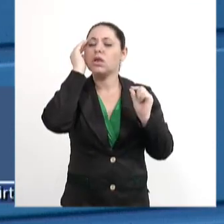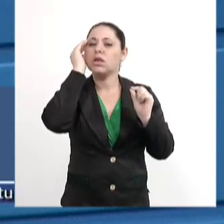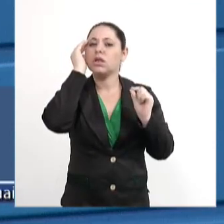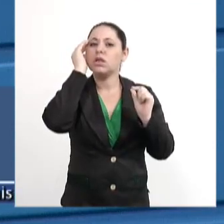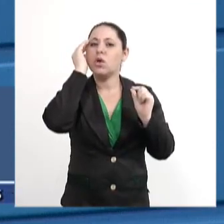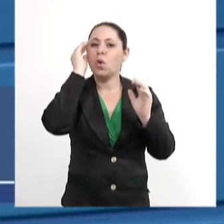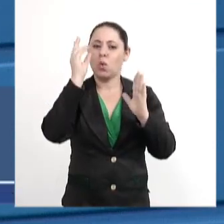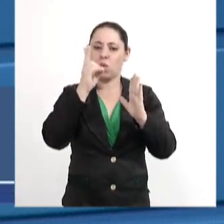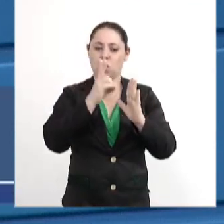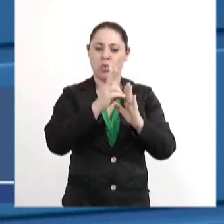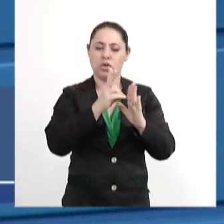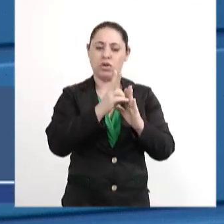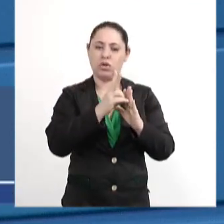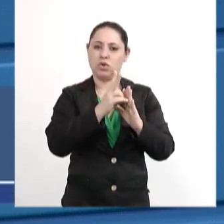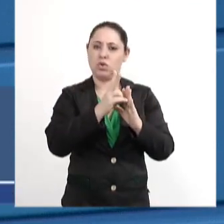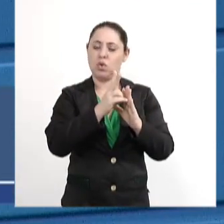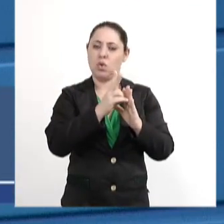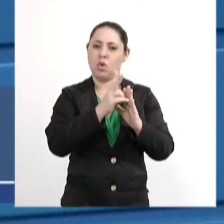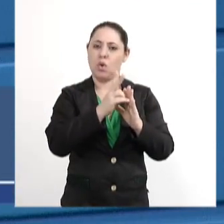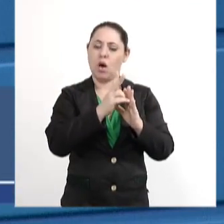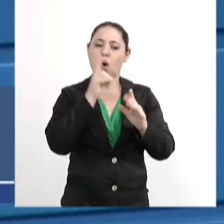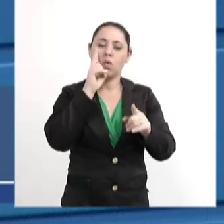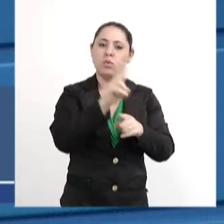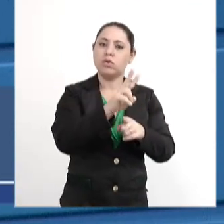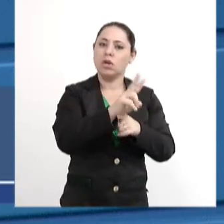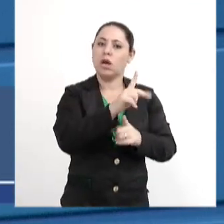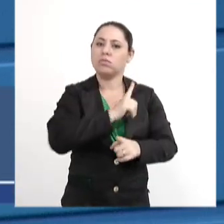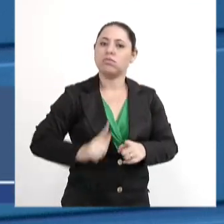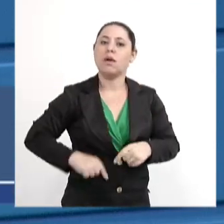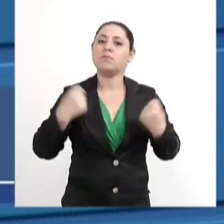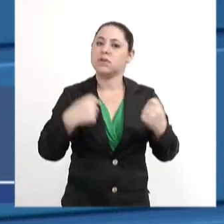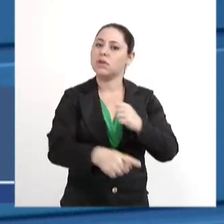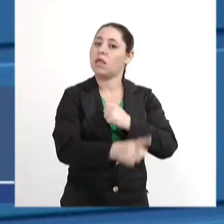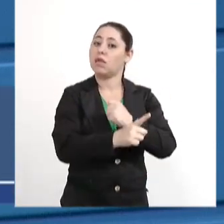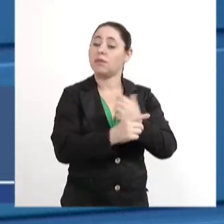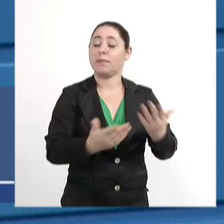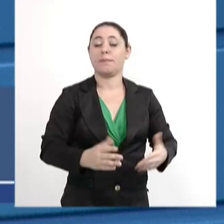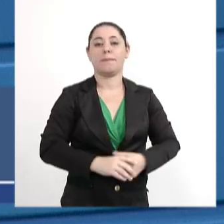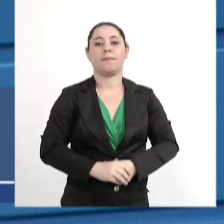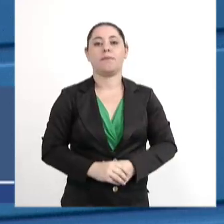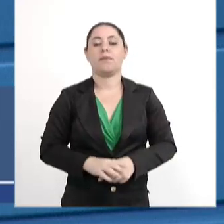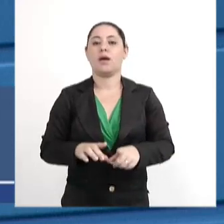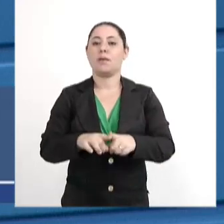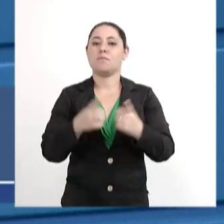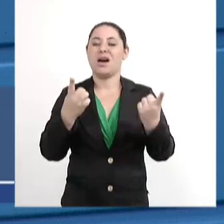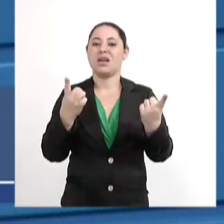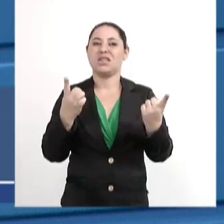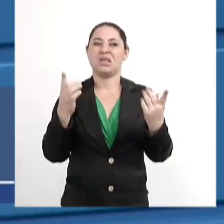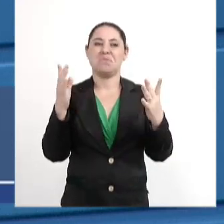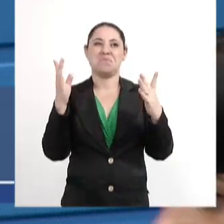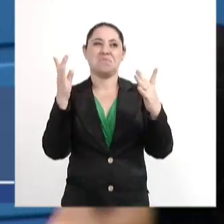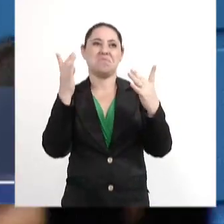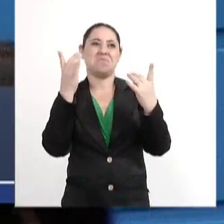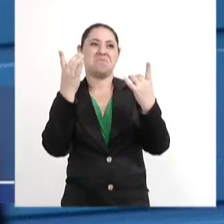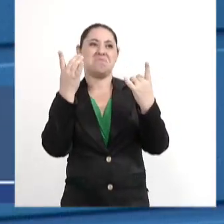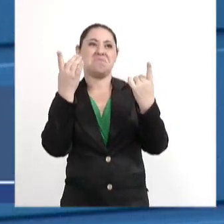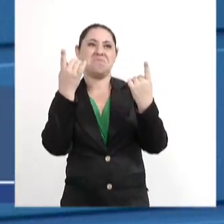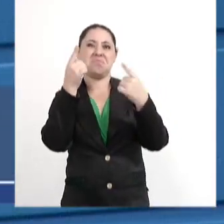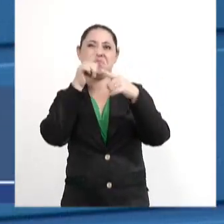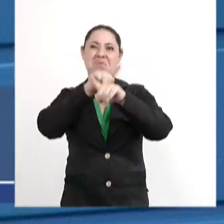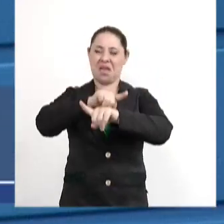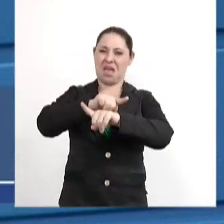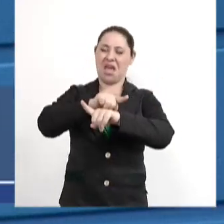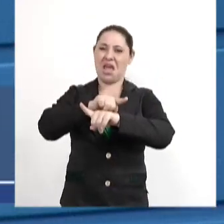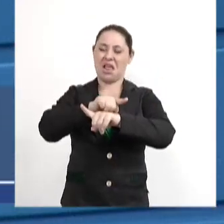o índio é tutelado pelo governo federal, ele tem que dar assistência. Mas a inversão de uma